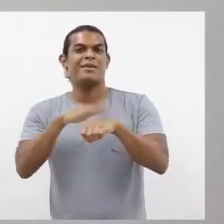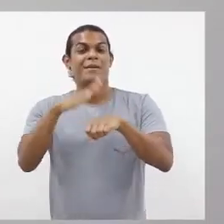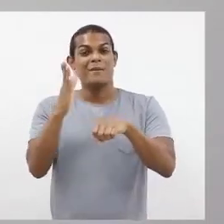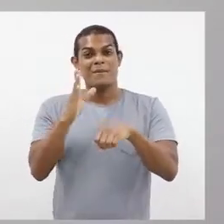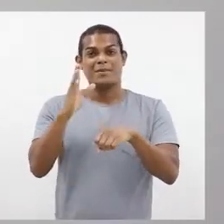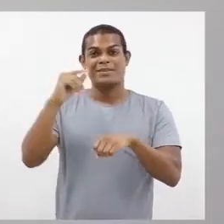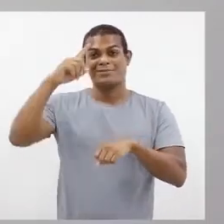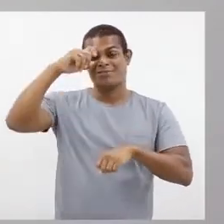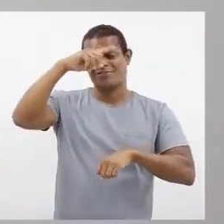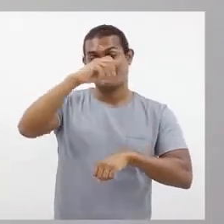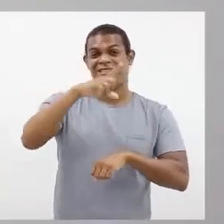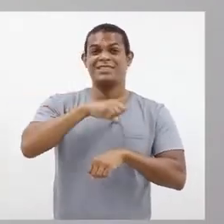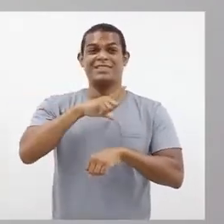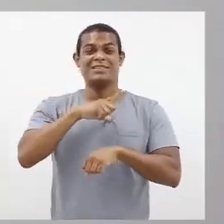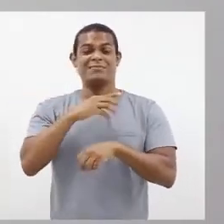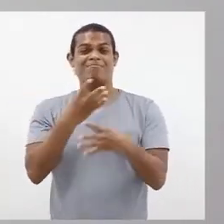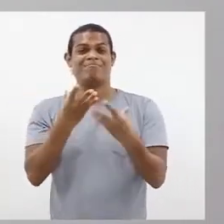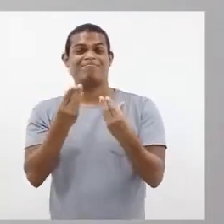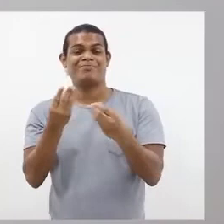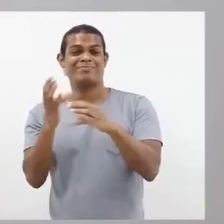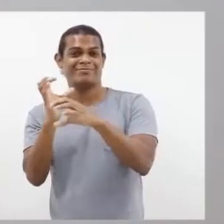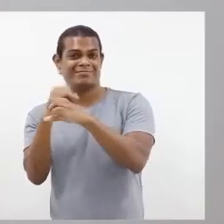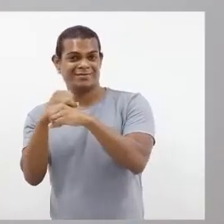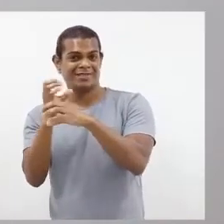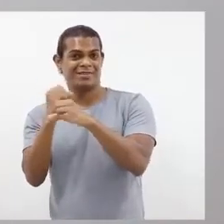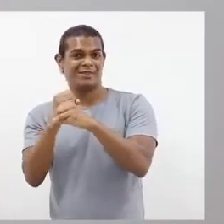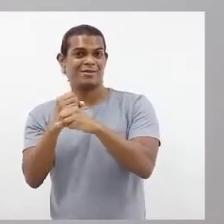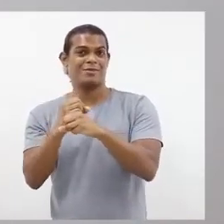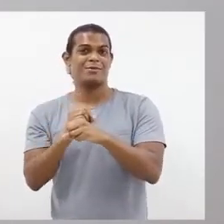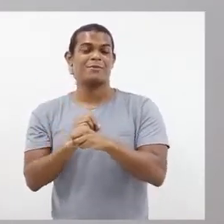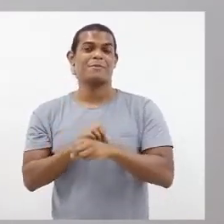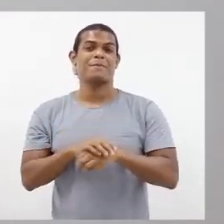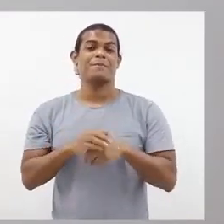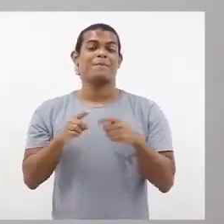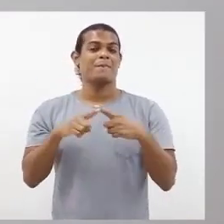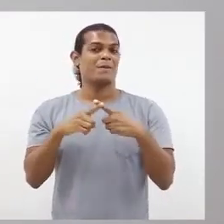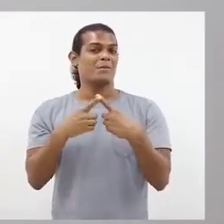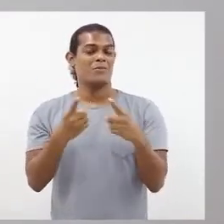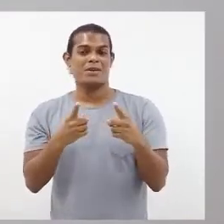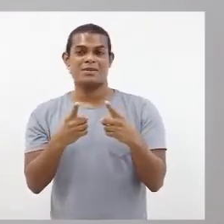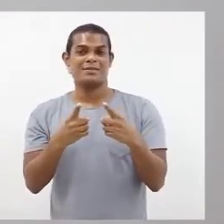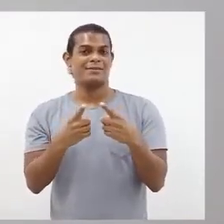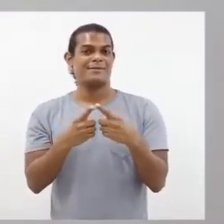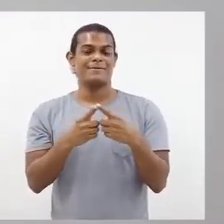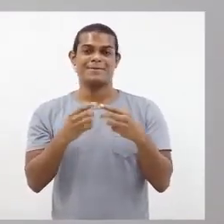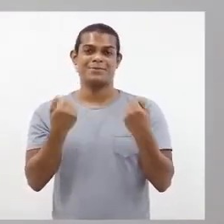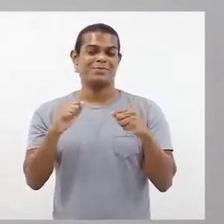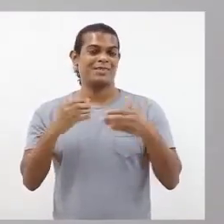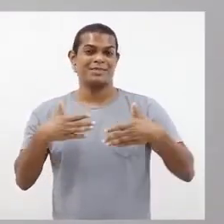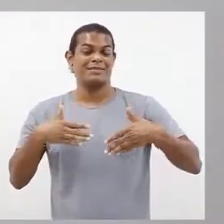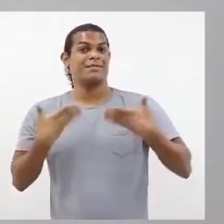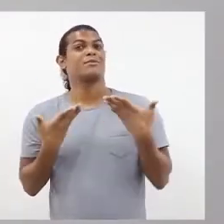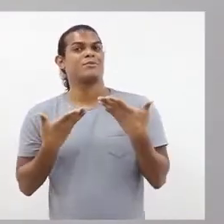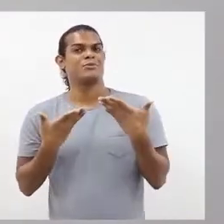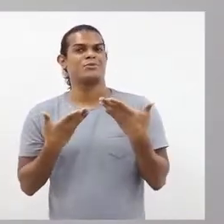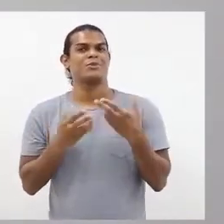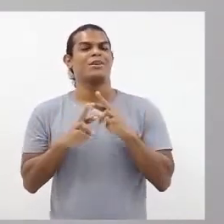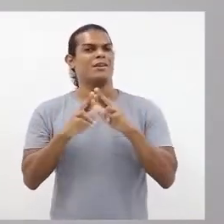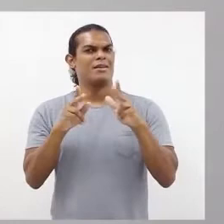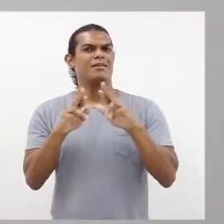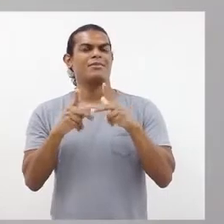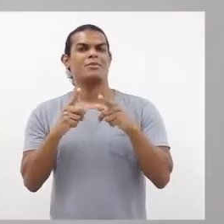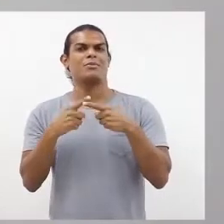que vai ter muito cálculo, mas não é nada disso, tá? Não precisa se espantar. A contabilidade, ela surge